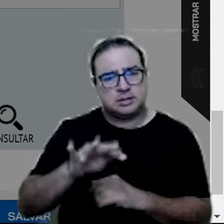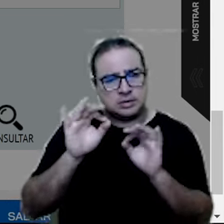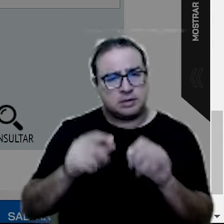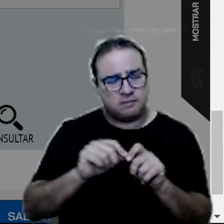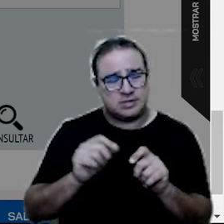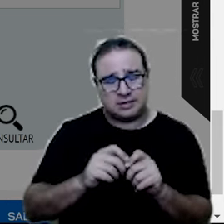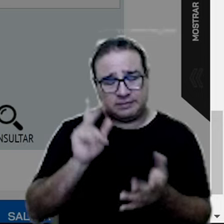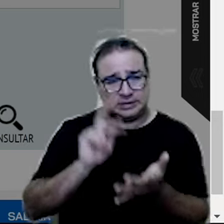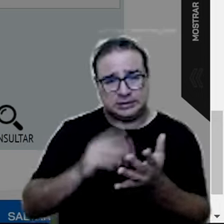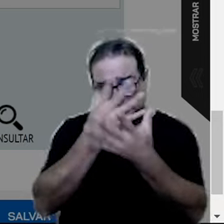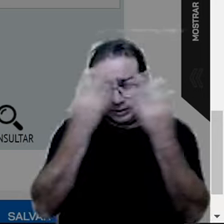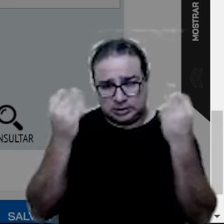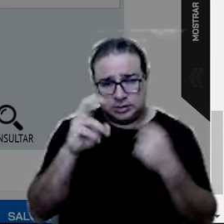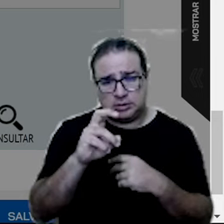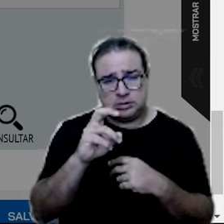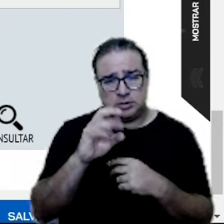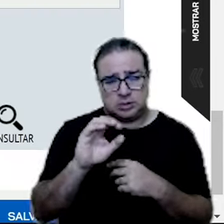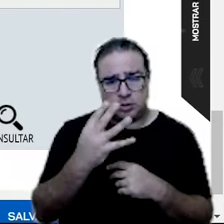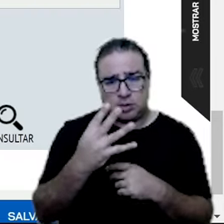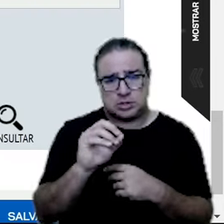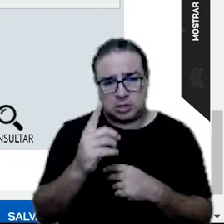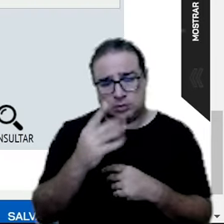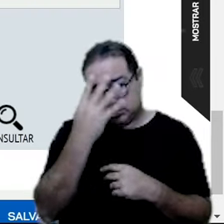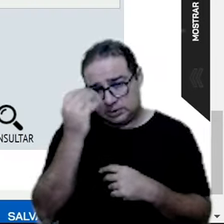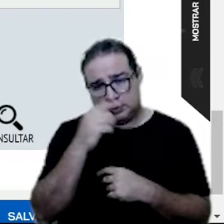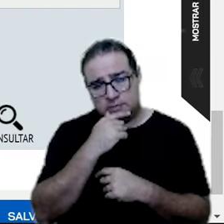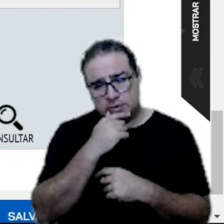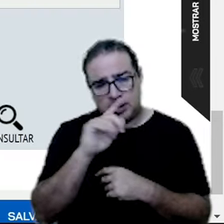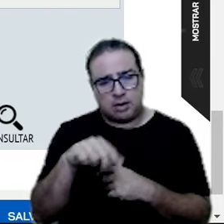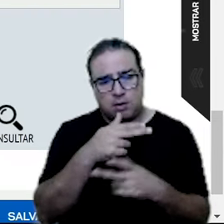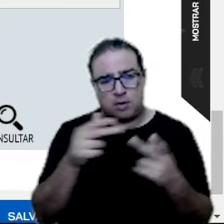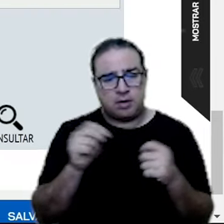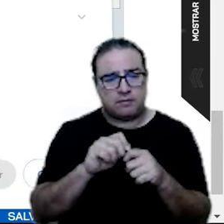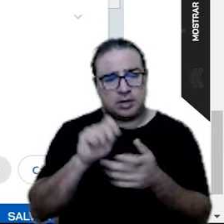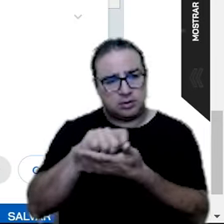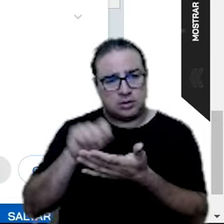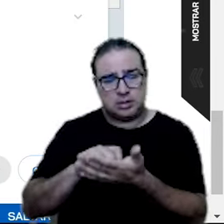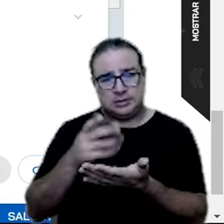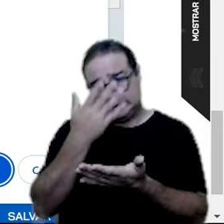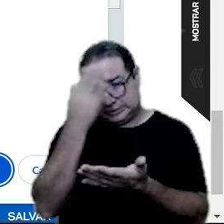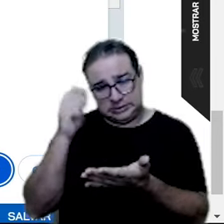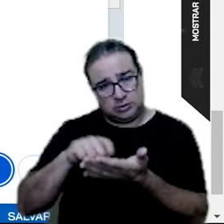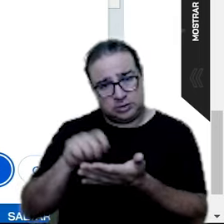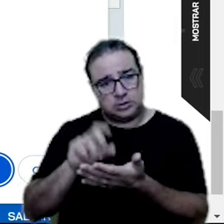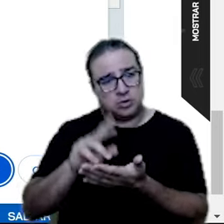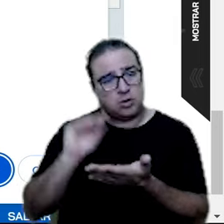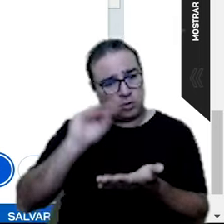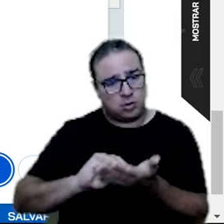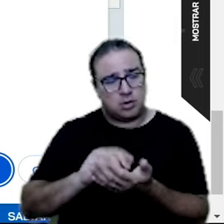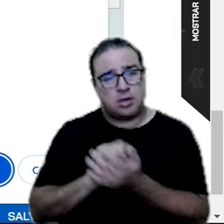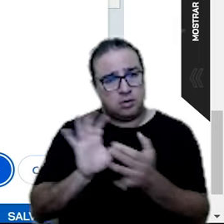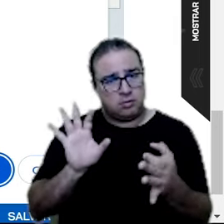certo para falar a verdade eu esqueci se era 51 5401 né então é uma coisa que eu tinha que ter anotado aqui eu não anotei só